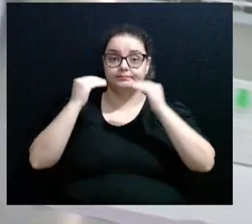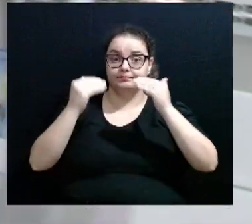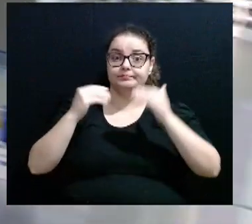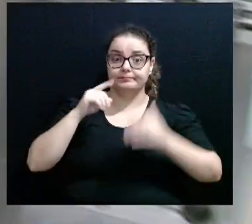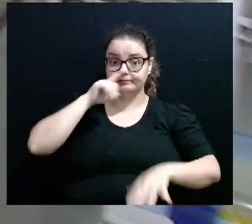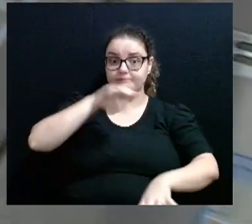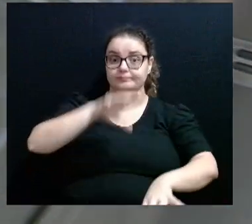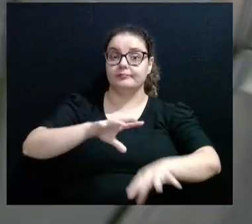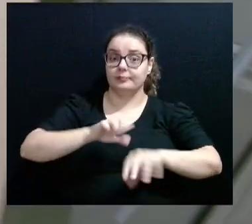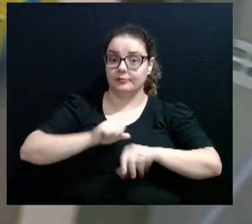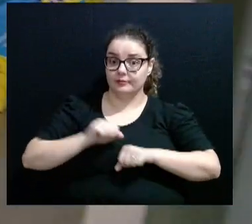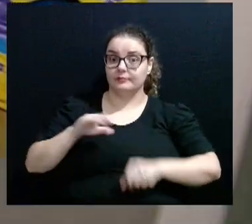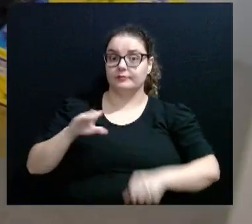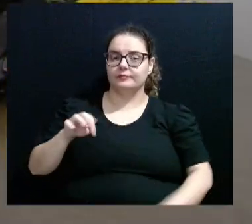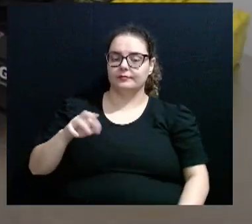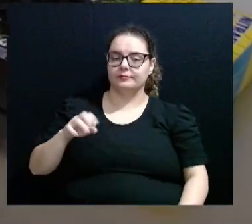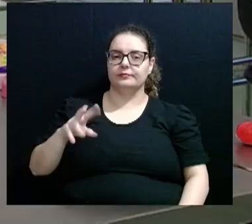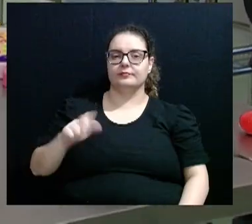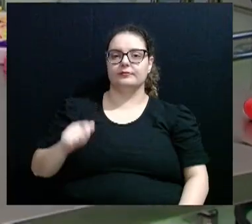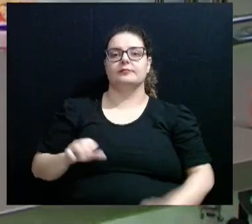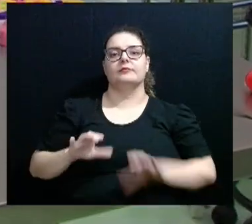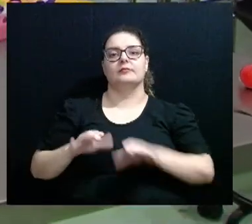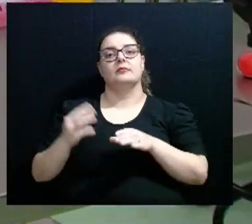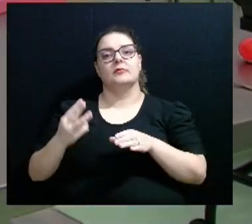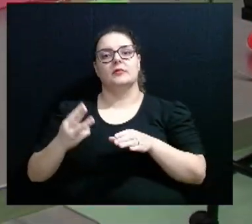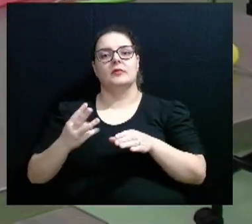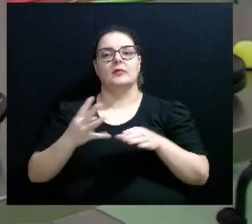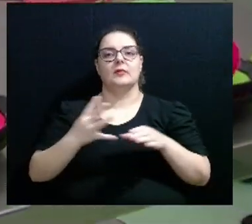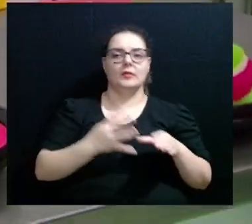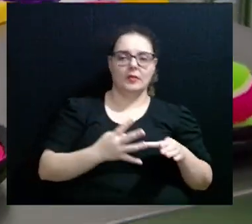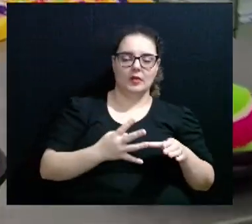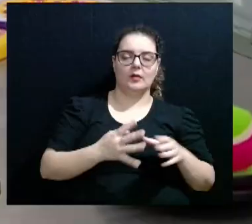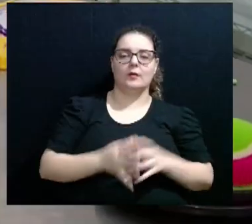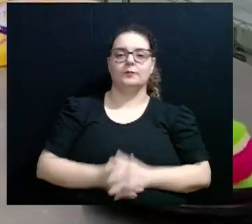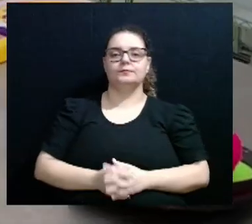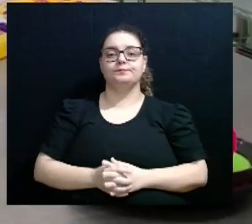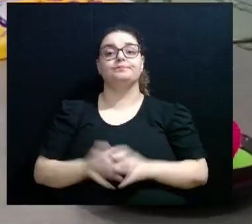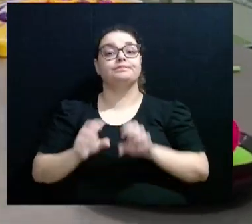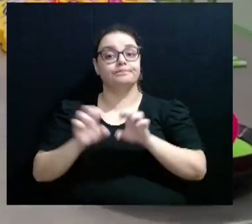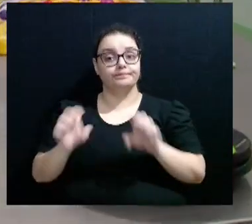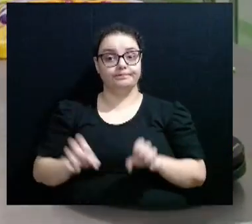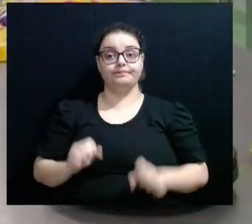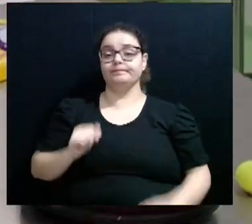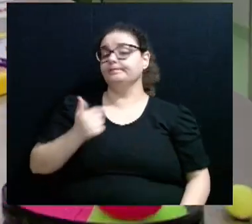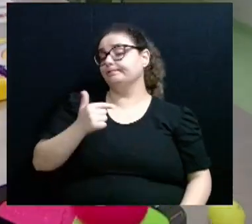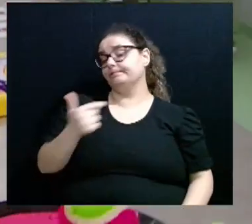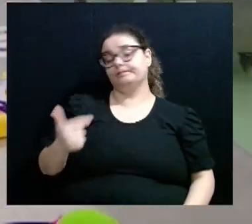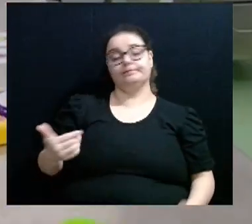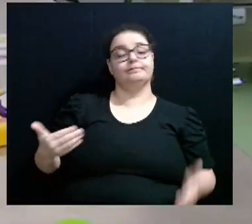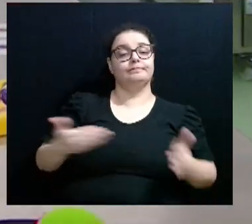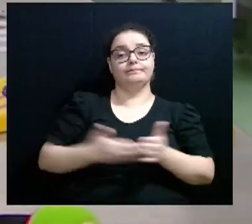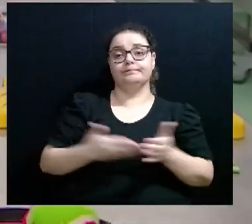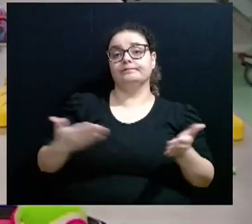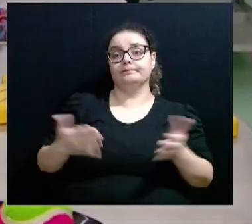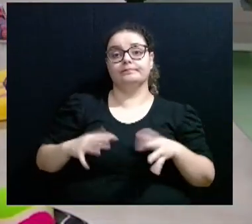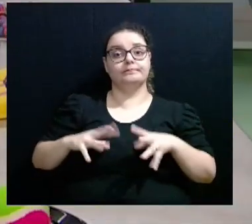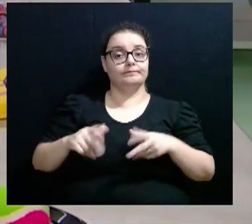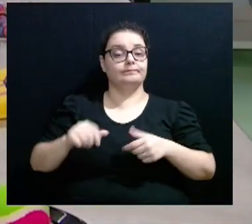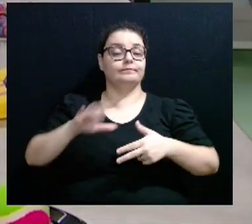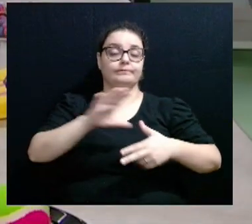das chamadas classes 3 e 4. Estrutura essa que não existe até hoje em toda a América